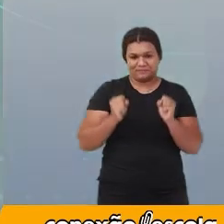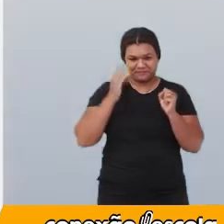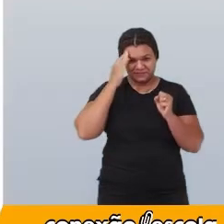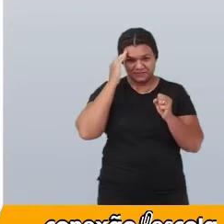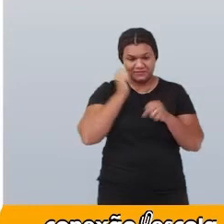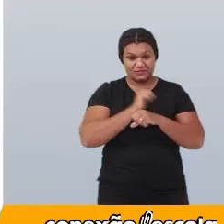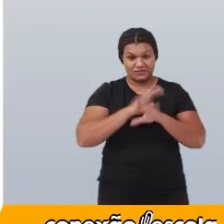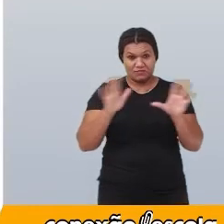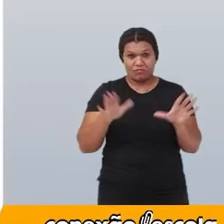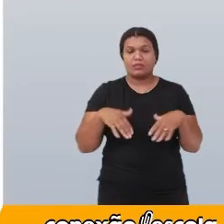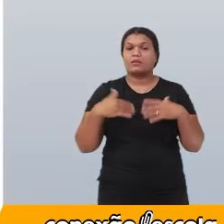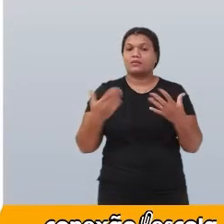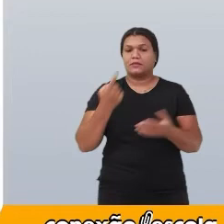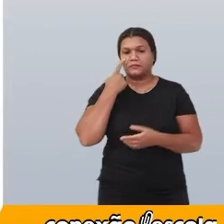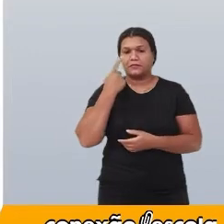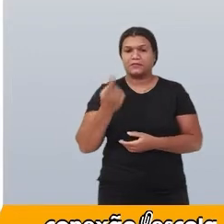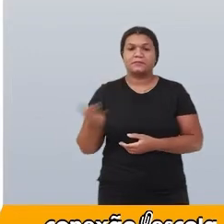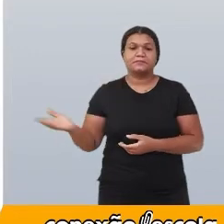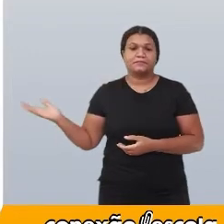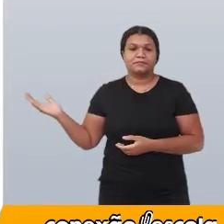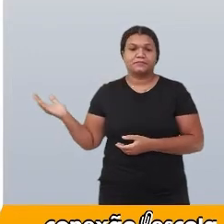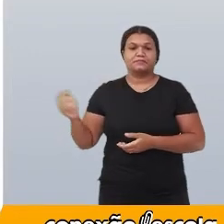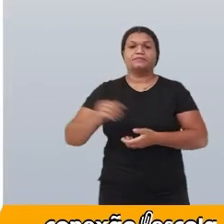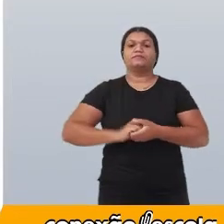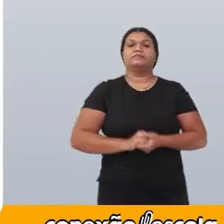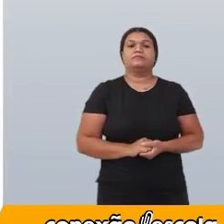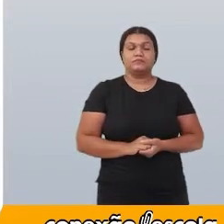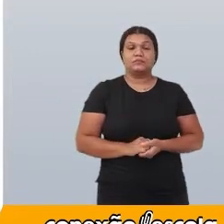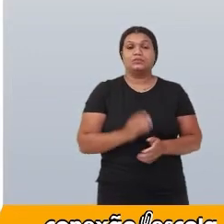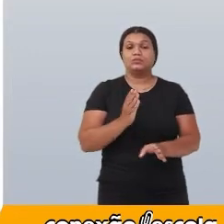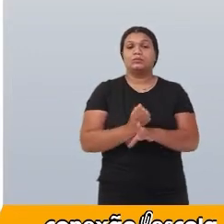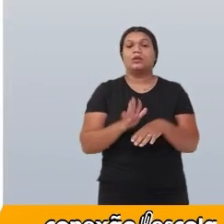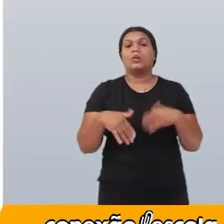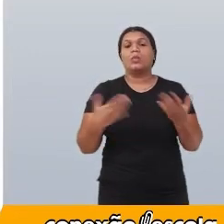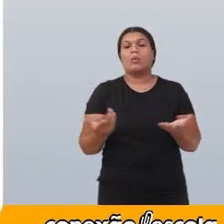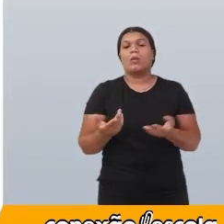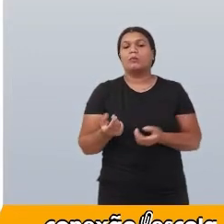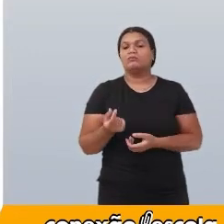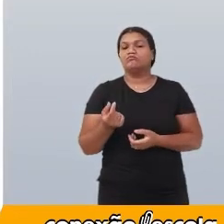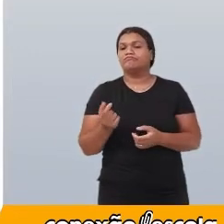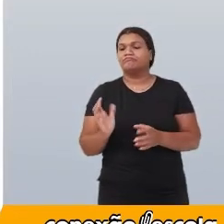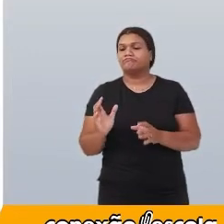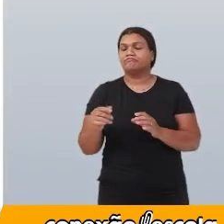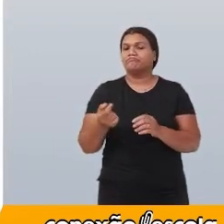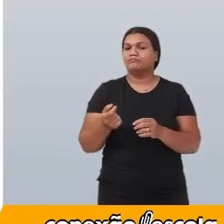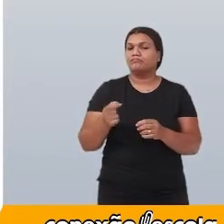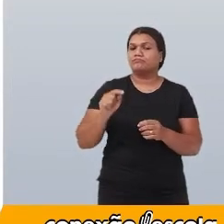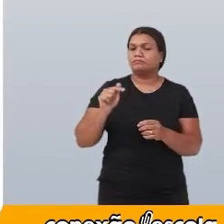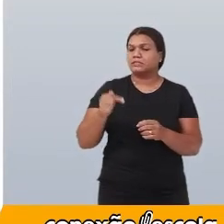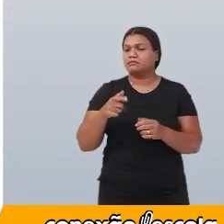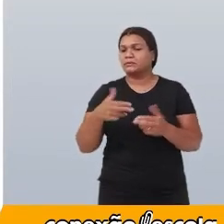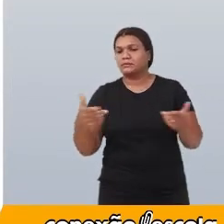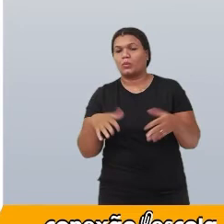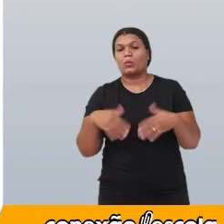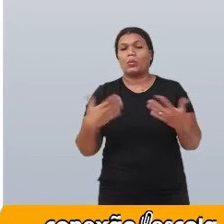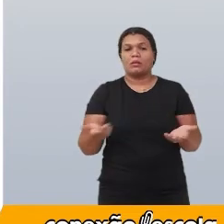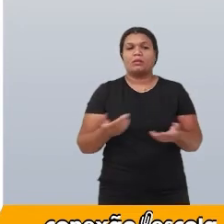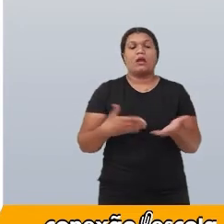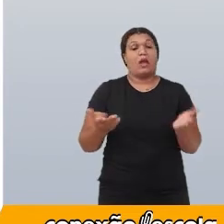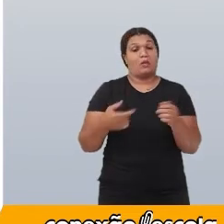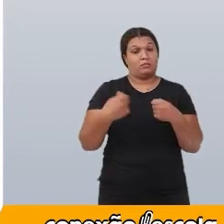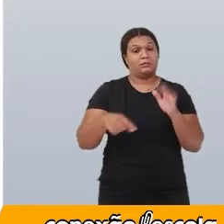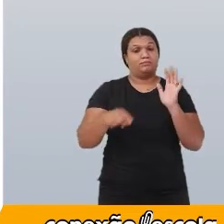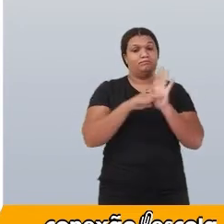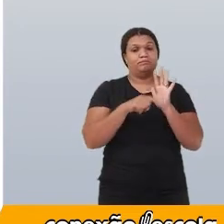certo? Então, me acompanhe para a gente descobrir qual é esse valor. Agora, eu tenho uma